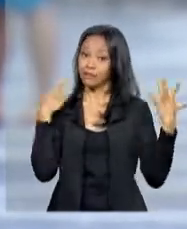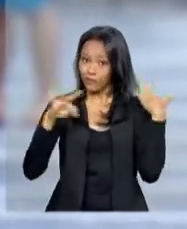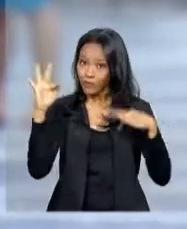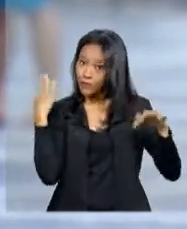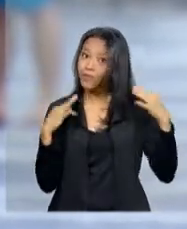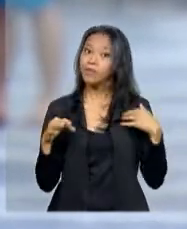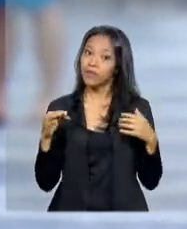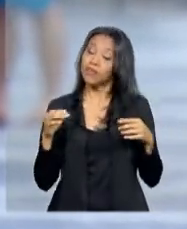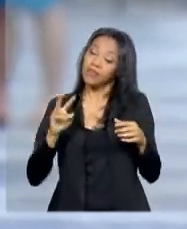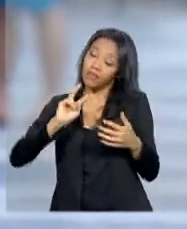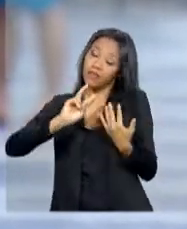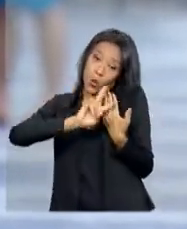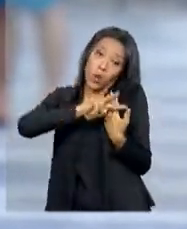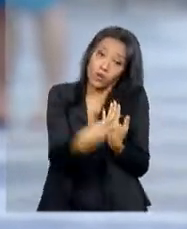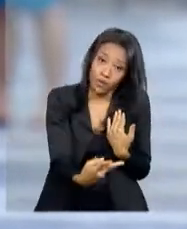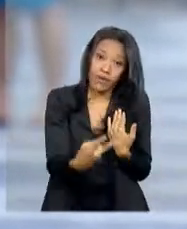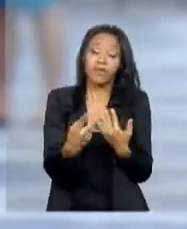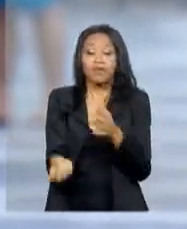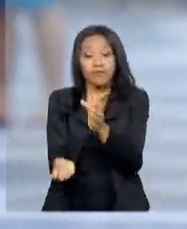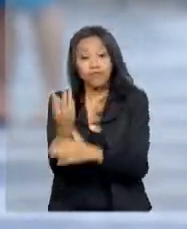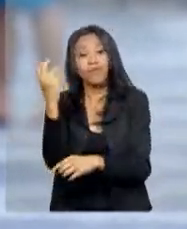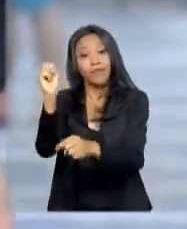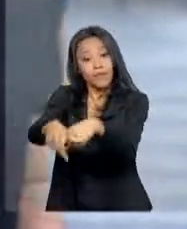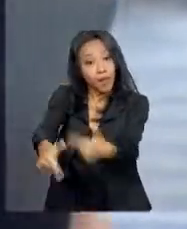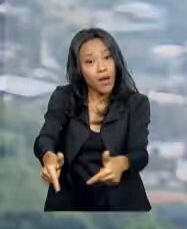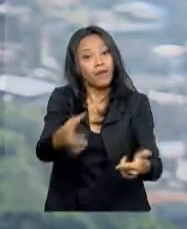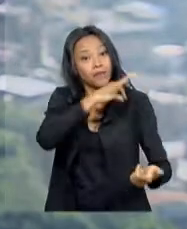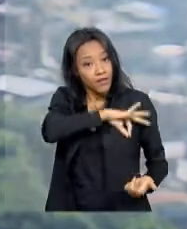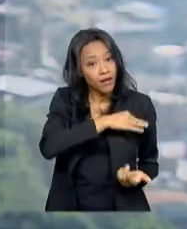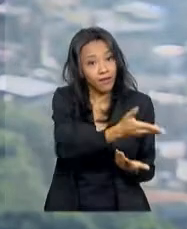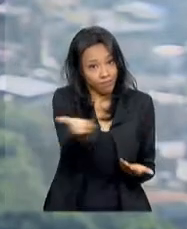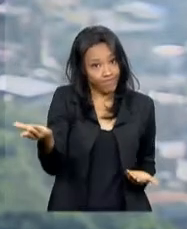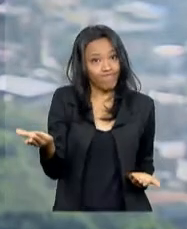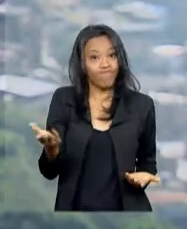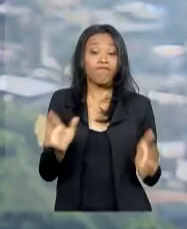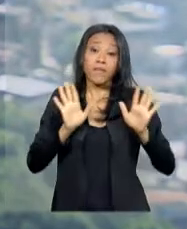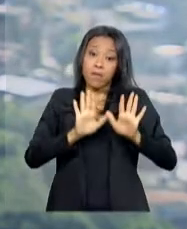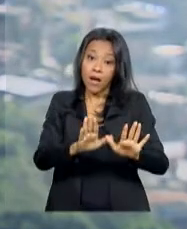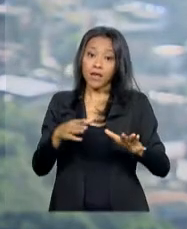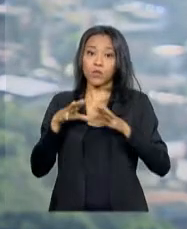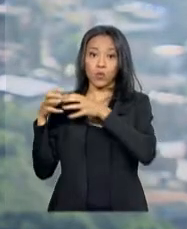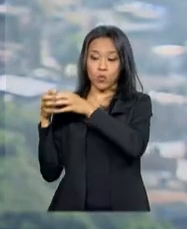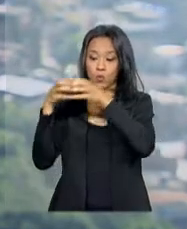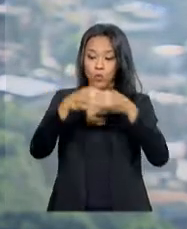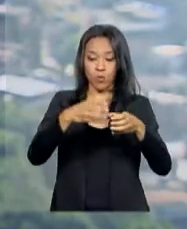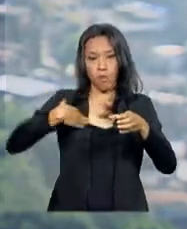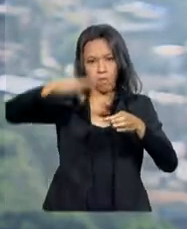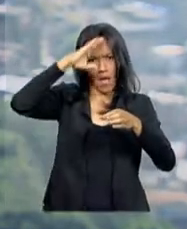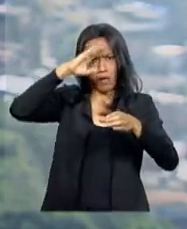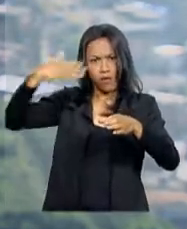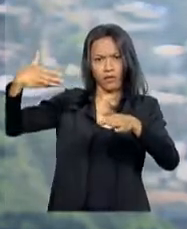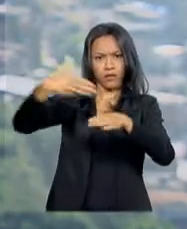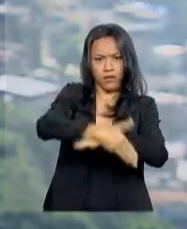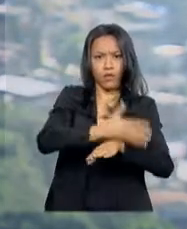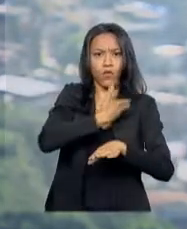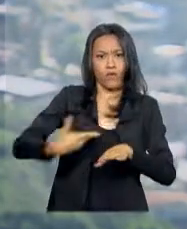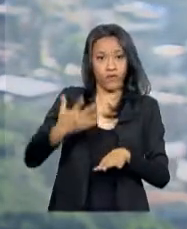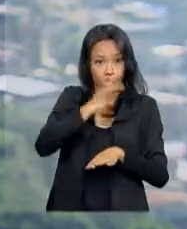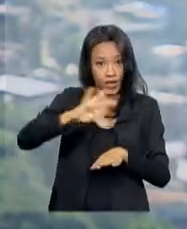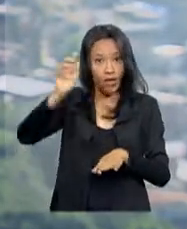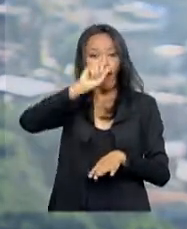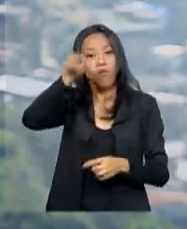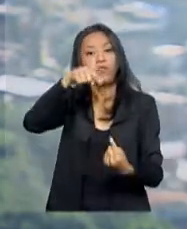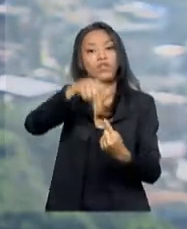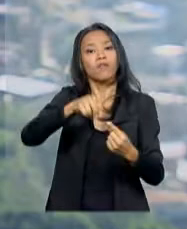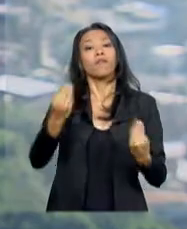consequentemente, para a geração de emprego e de renda. Mas a intervenção aqui foi pensada como forma de trazer normalidade